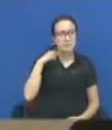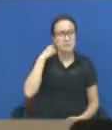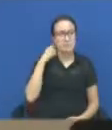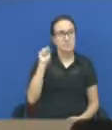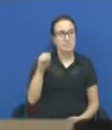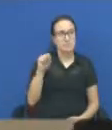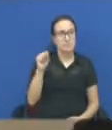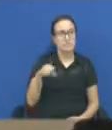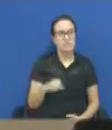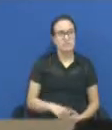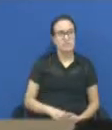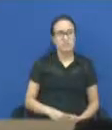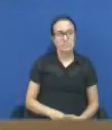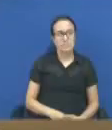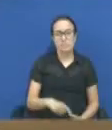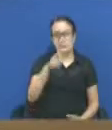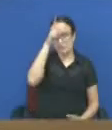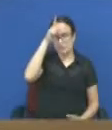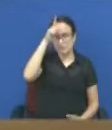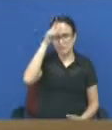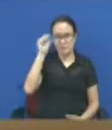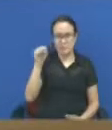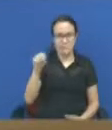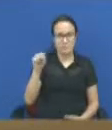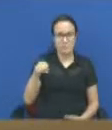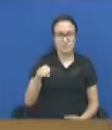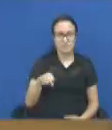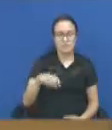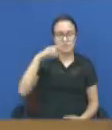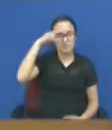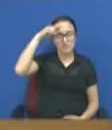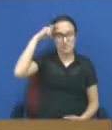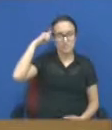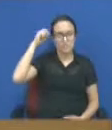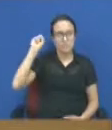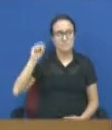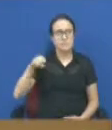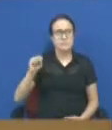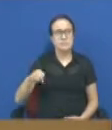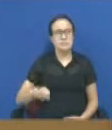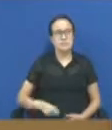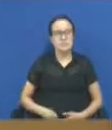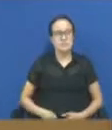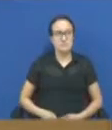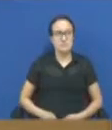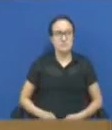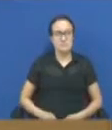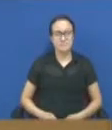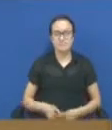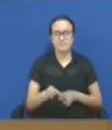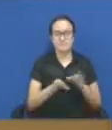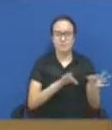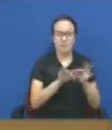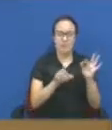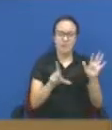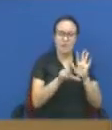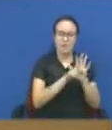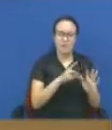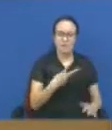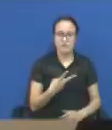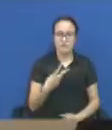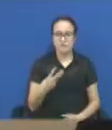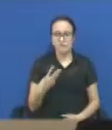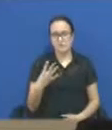Sim. Sidney Pascotto. Sim. E o Wilson Cerqueira. Sim. Projeto de lei 234 de 2014